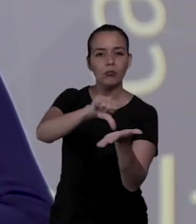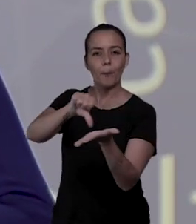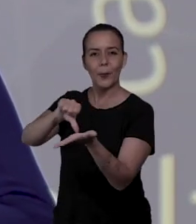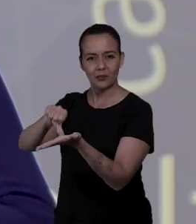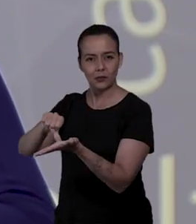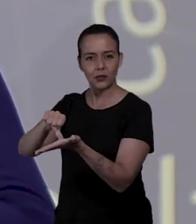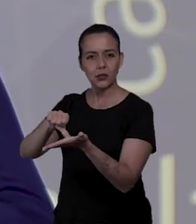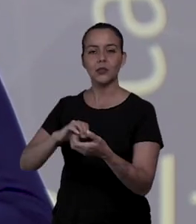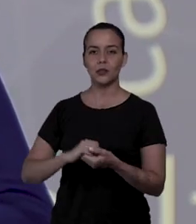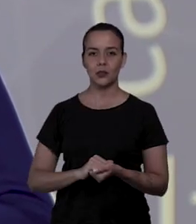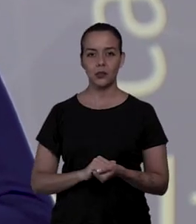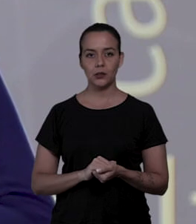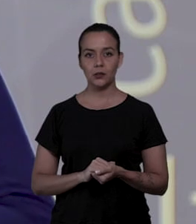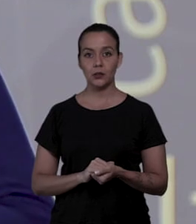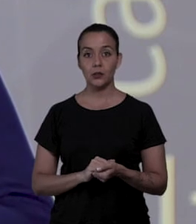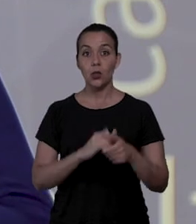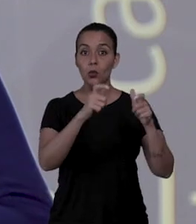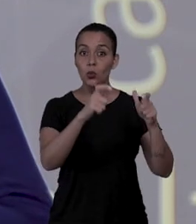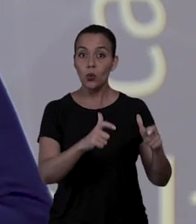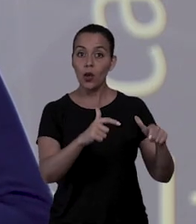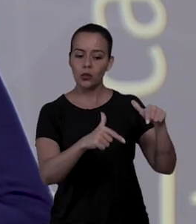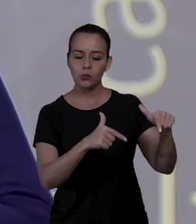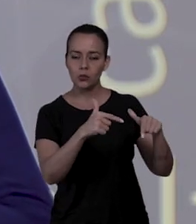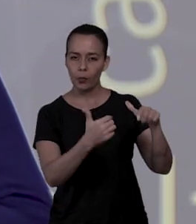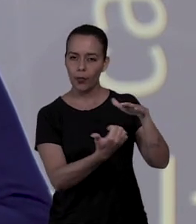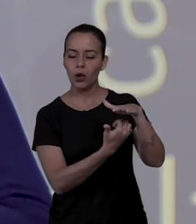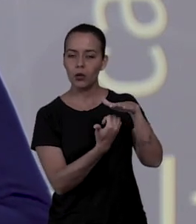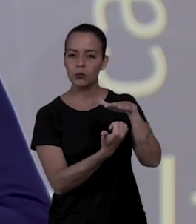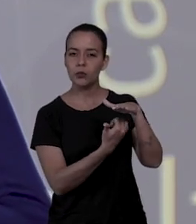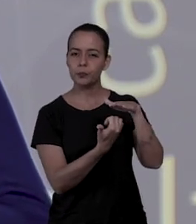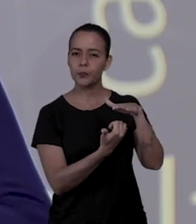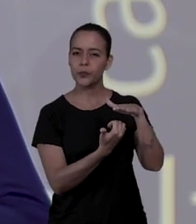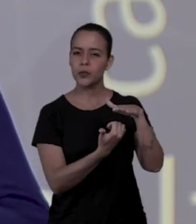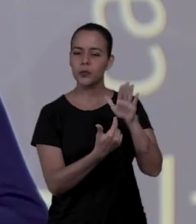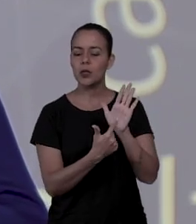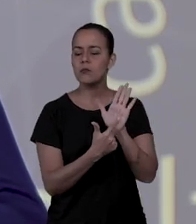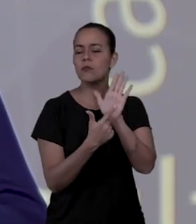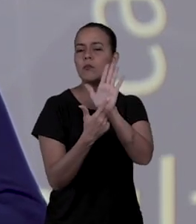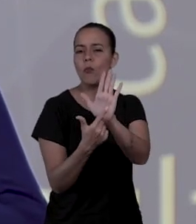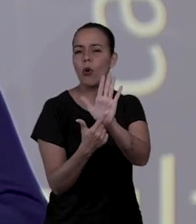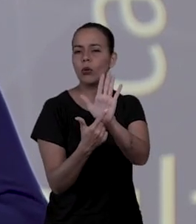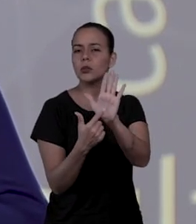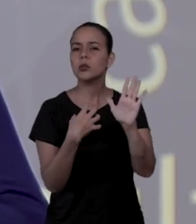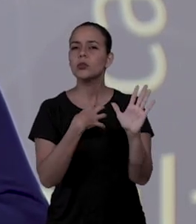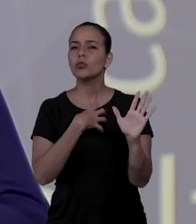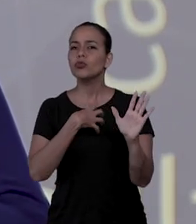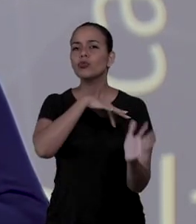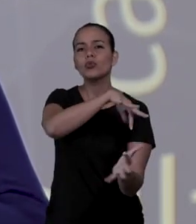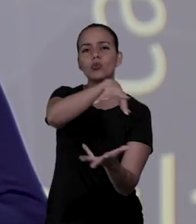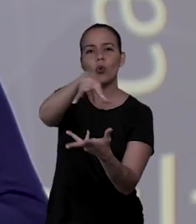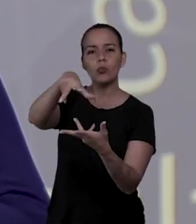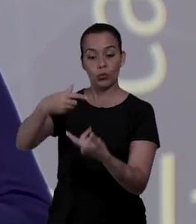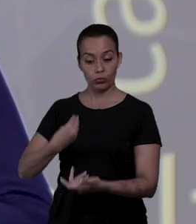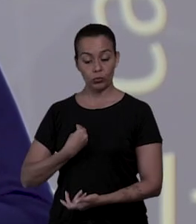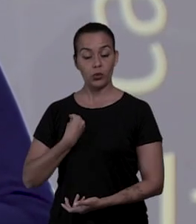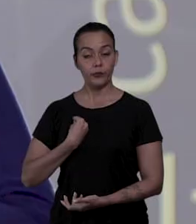que as instituições, elas são matrizes simbólicas, né? A